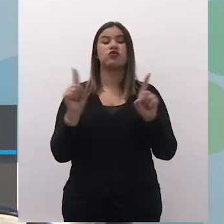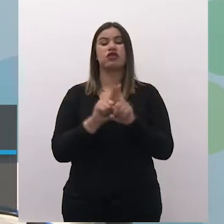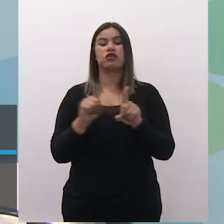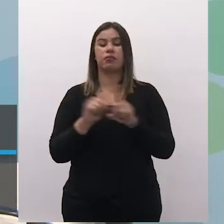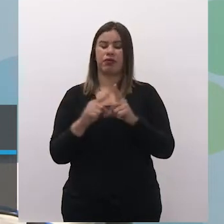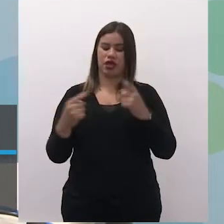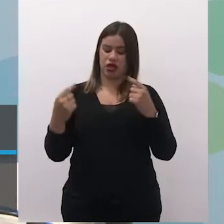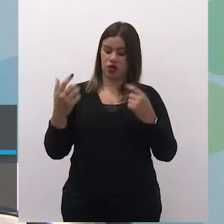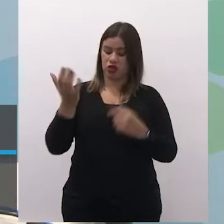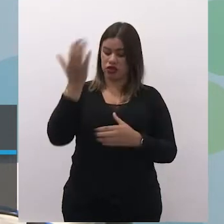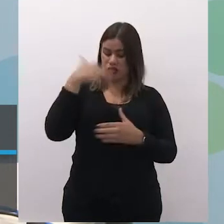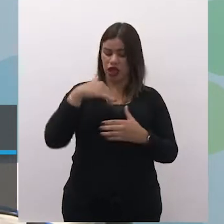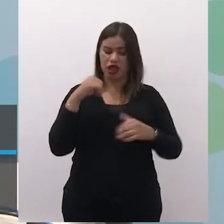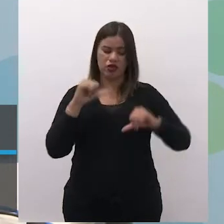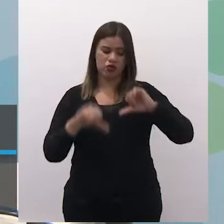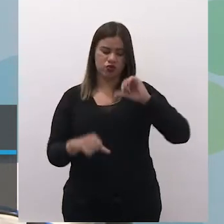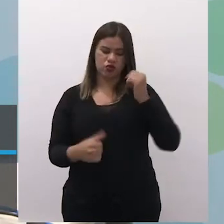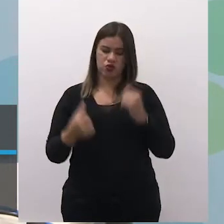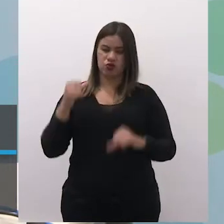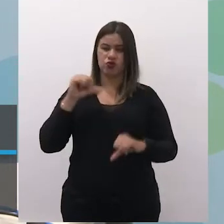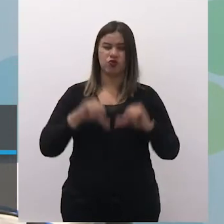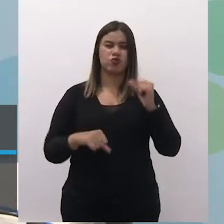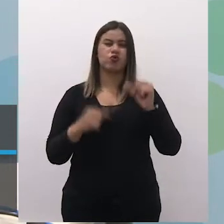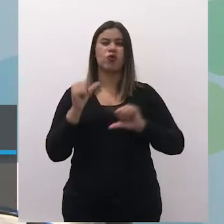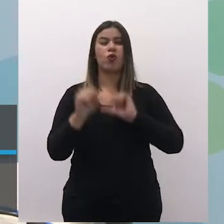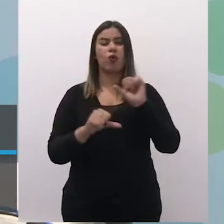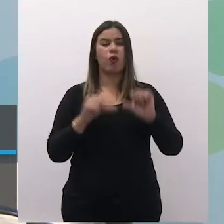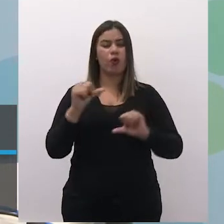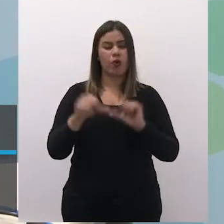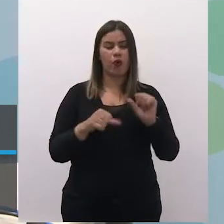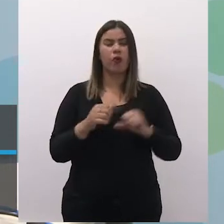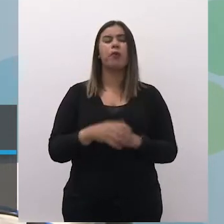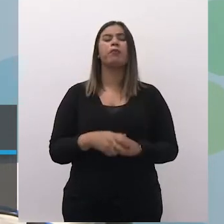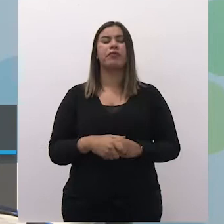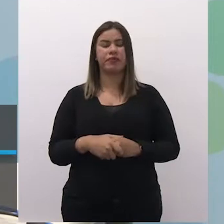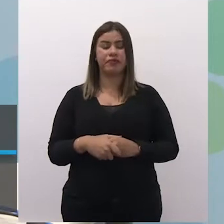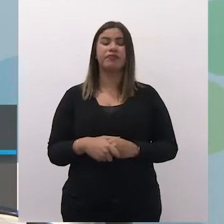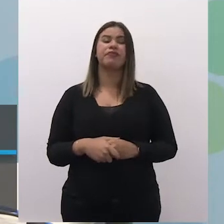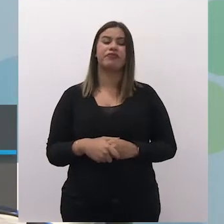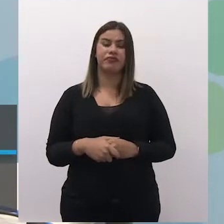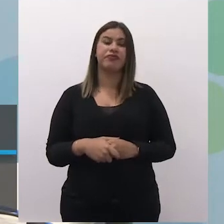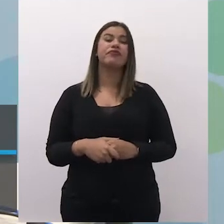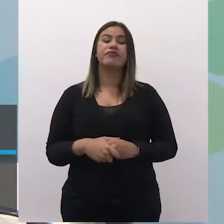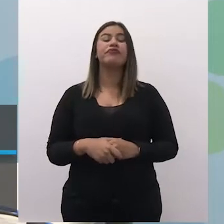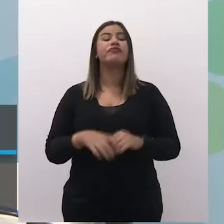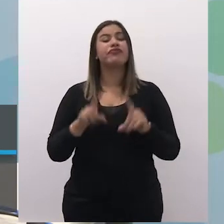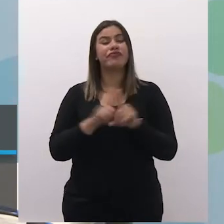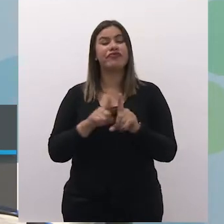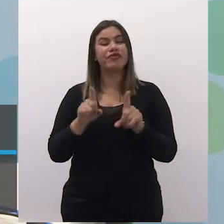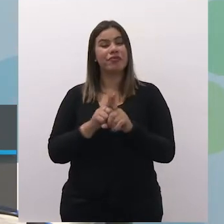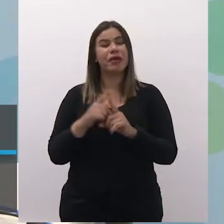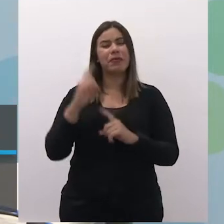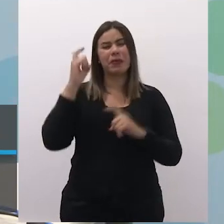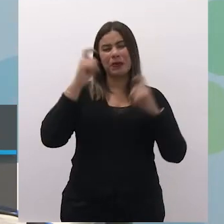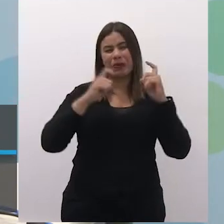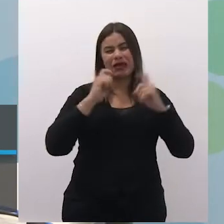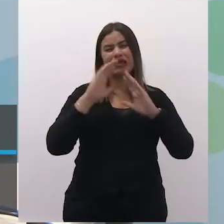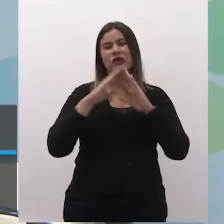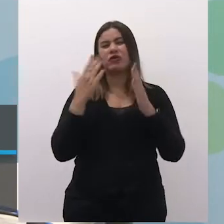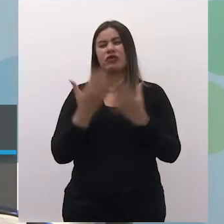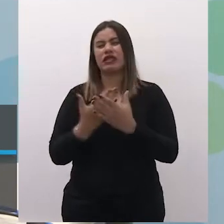do corpo, mais as mudanças pelas quais ele está passando e ainda a preocupação, a pressão da escola, né?